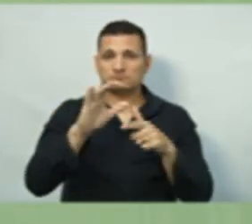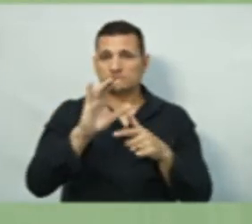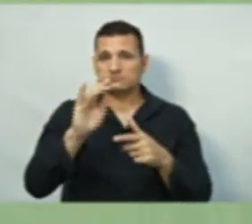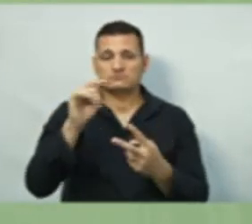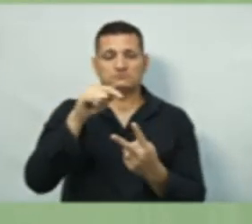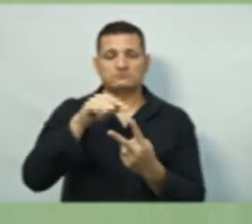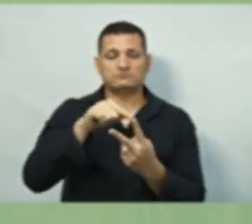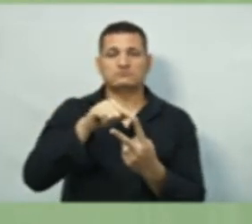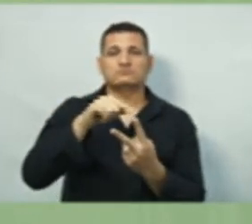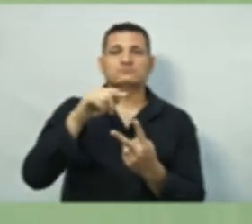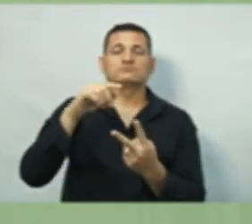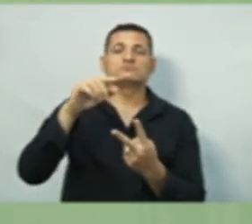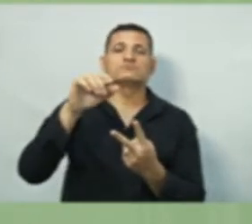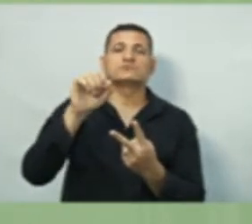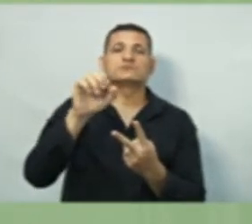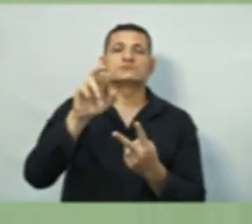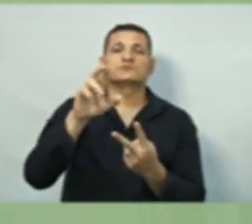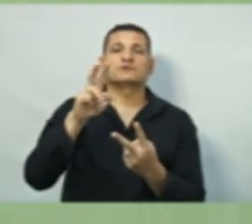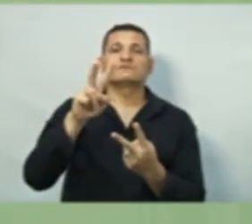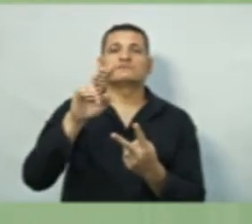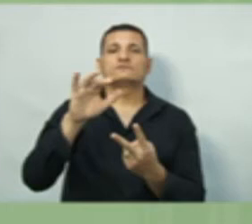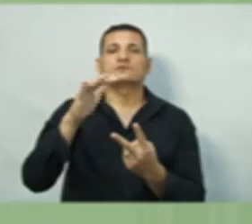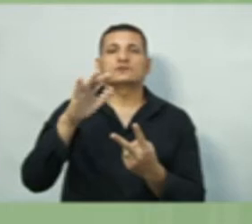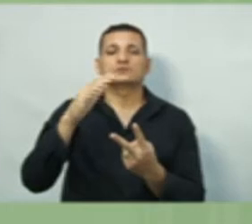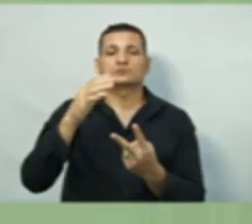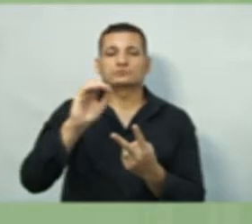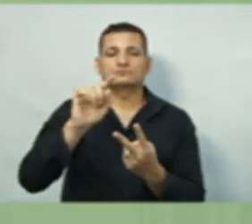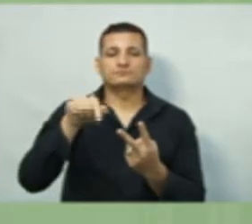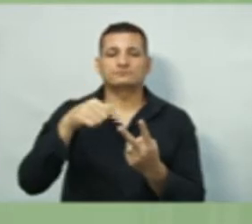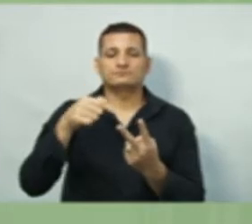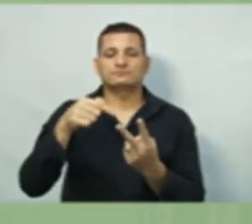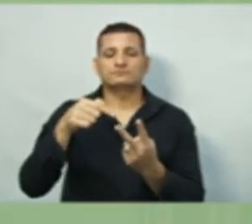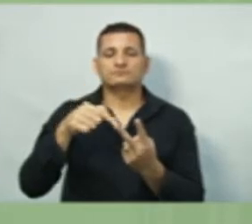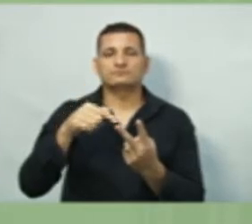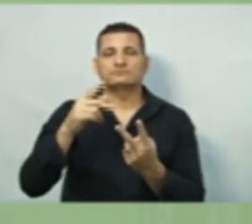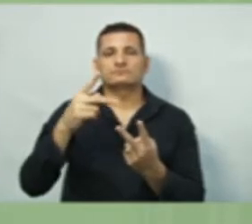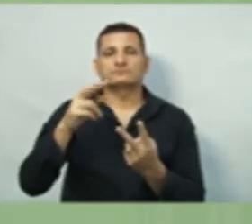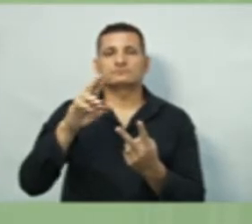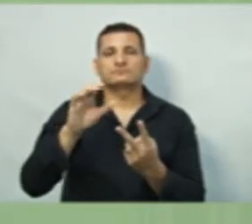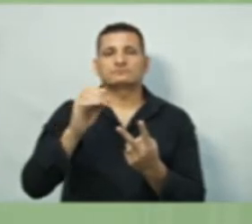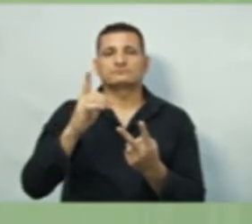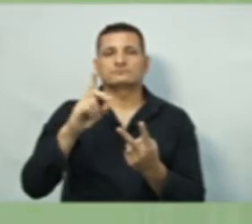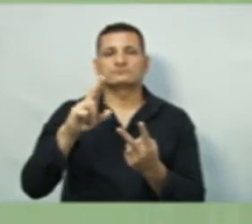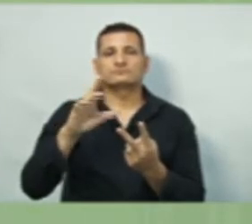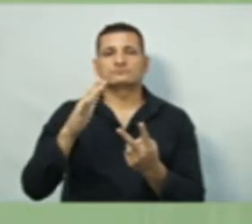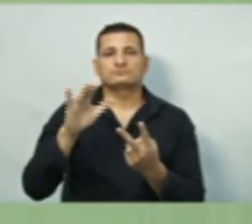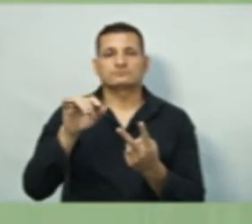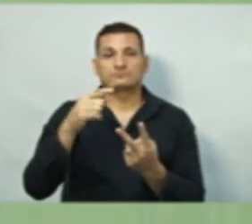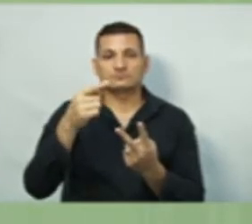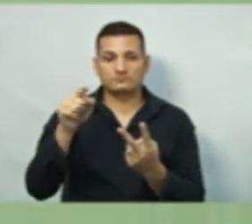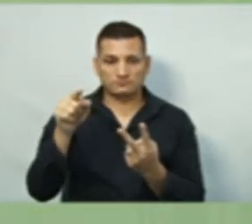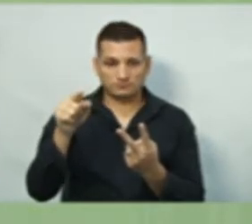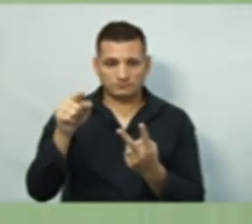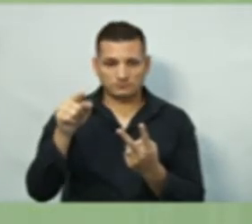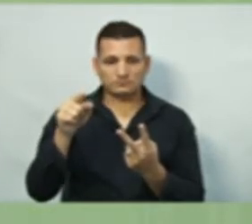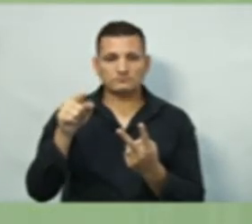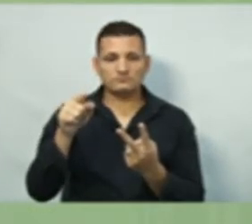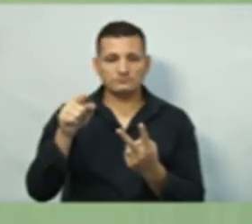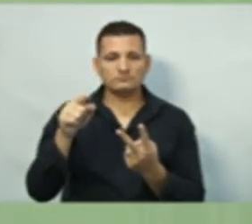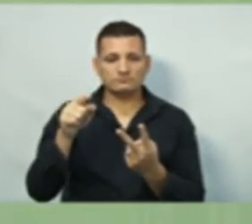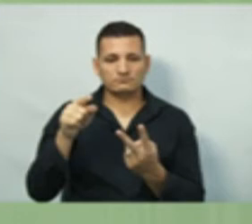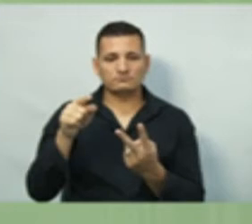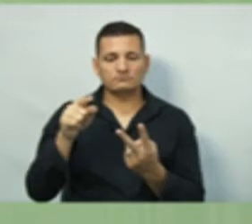produção e o de serviço. O de serviço quando constituída por sócios para a prestação de serviços